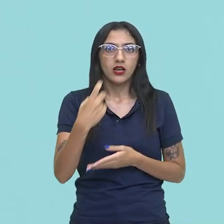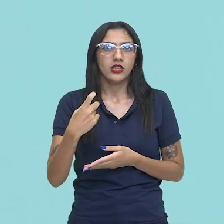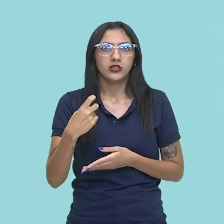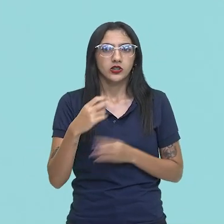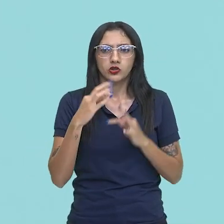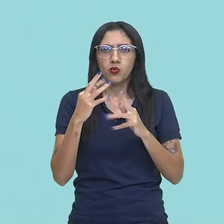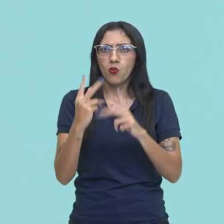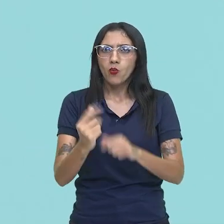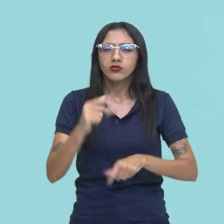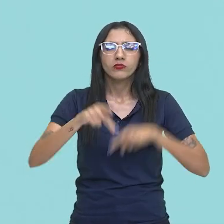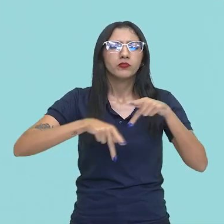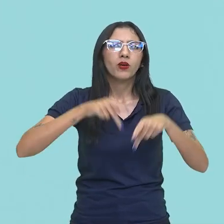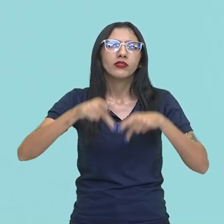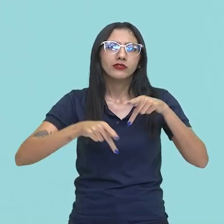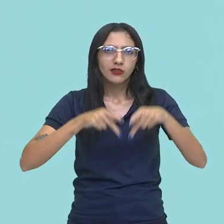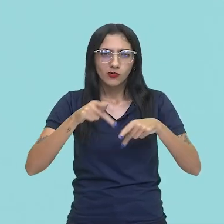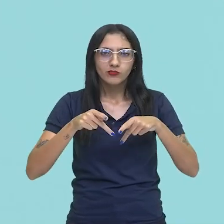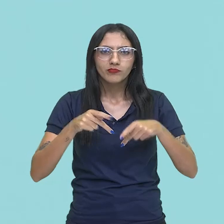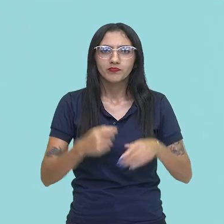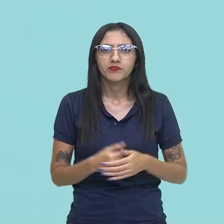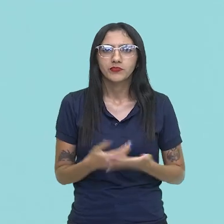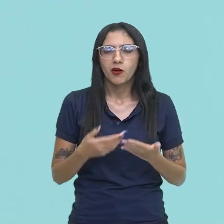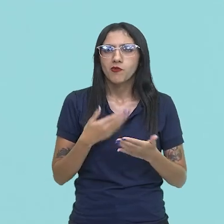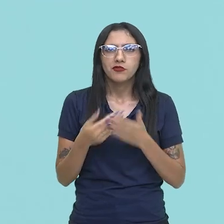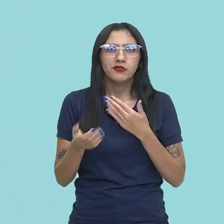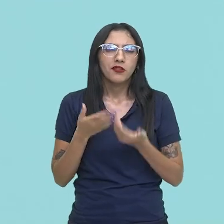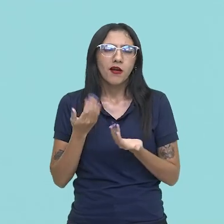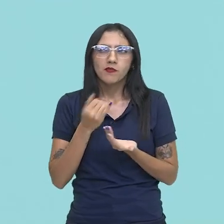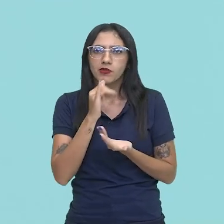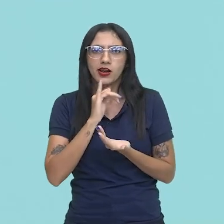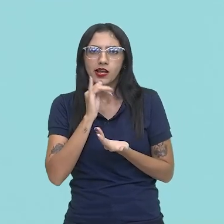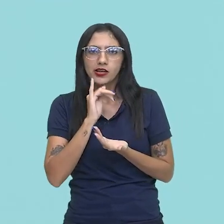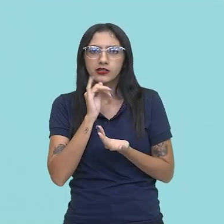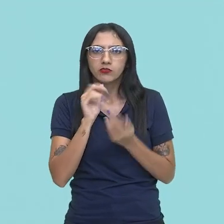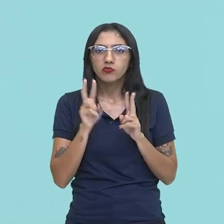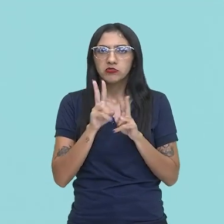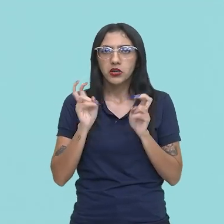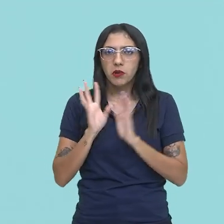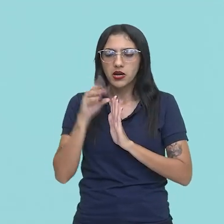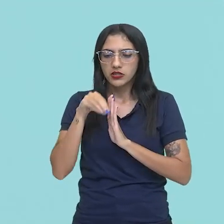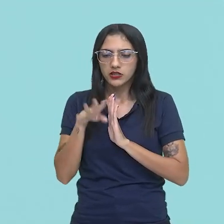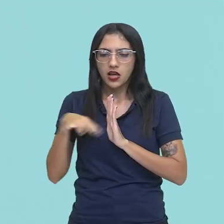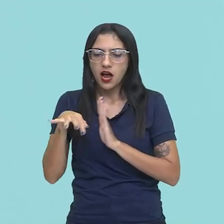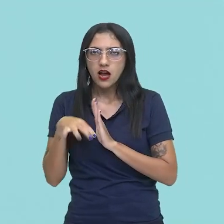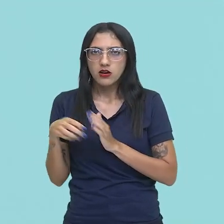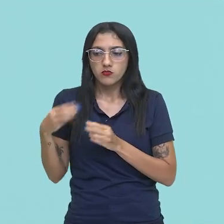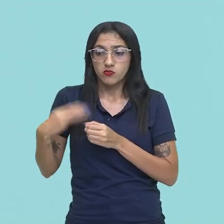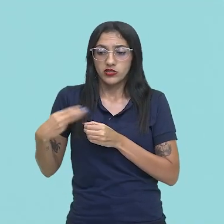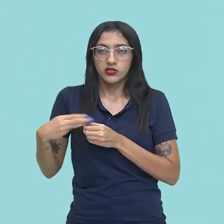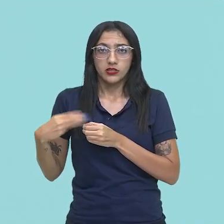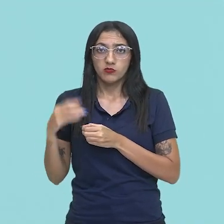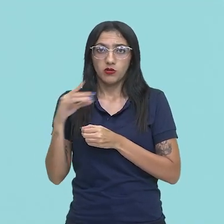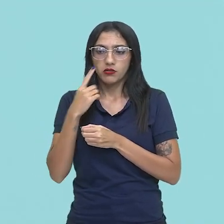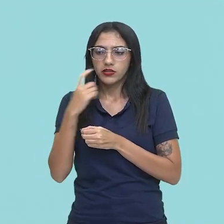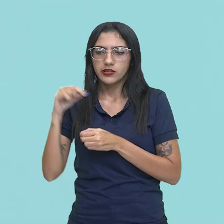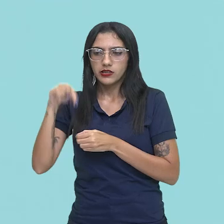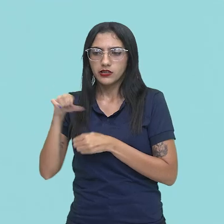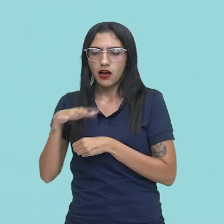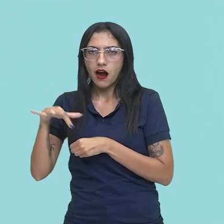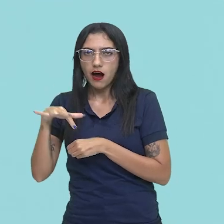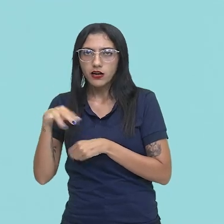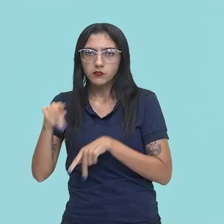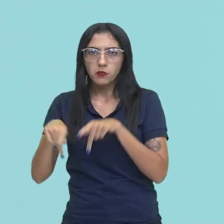de toda a população. Ninguém vai falar uma coisa que está aqui dentro de uma região, que só interessa aquele